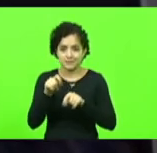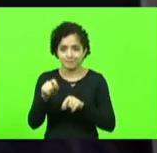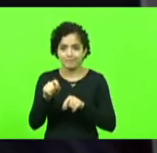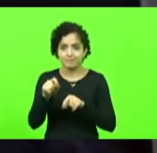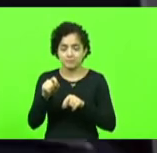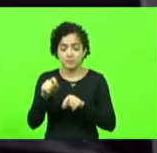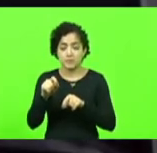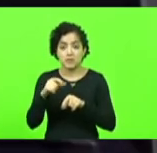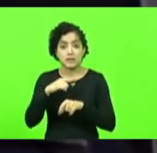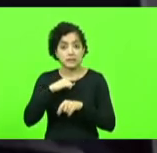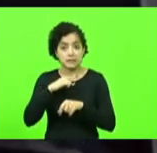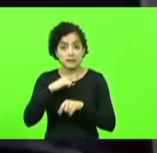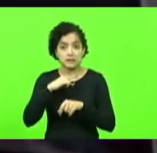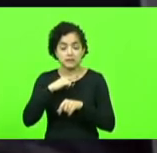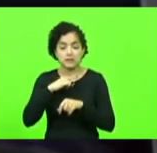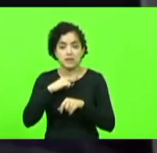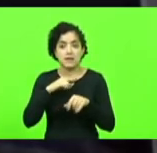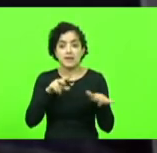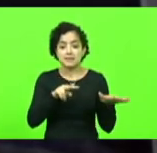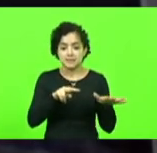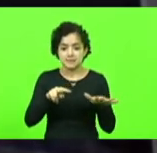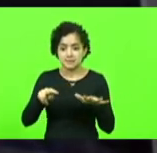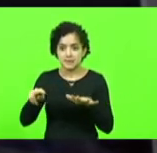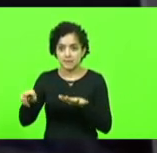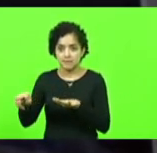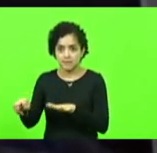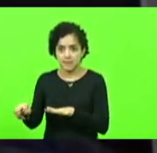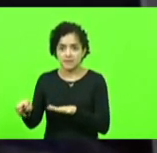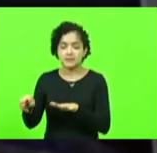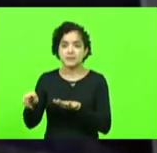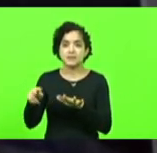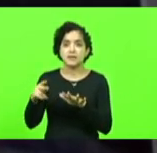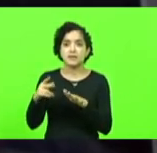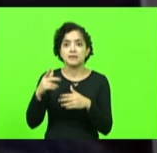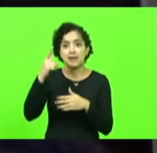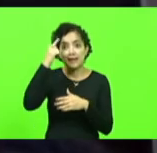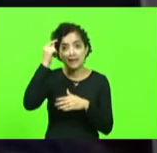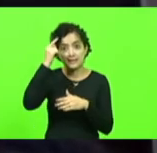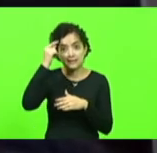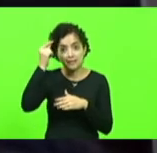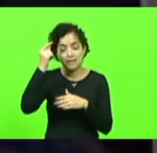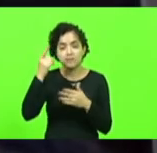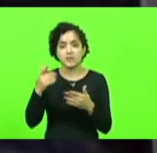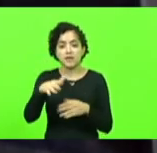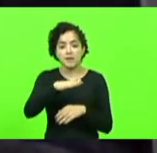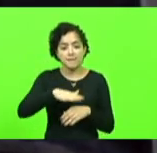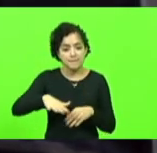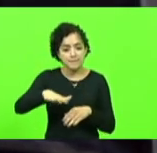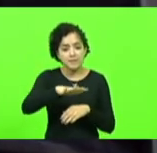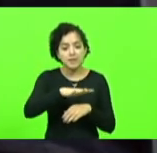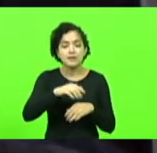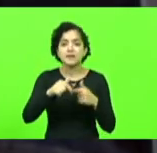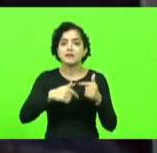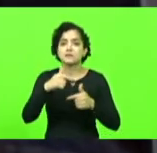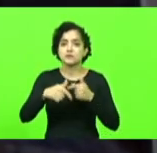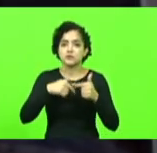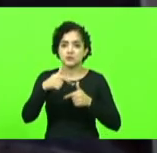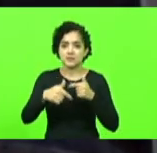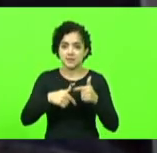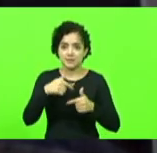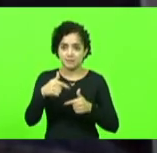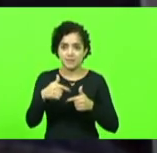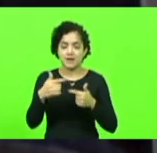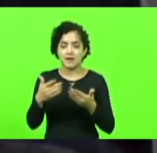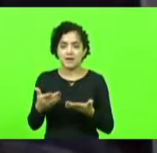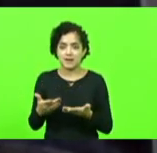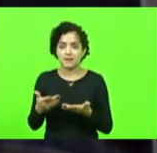Né? Inclusive, a nossa semana acadêmica agora está falando, o nosso tema é sobre mercado de trabalho. Inclusive, o doutor Sandoval esteve